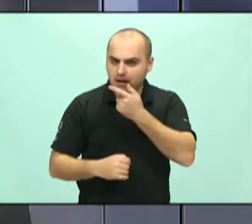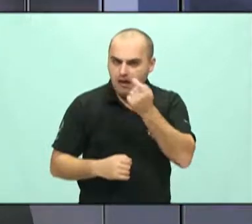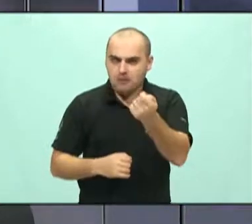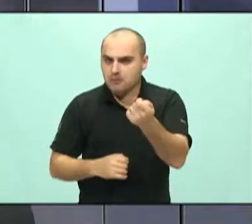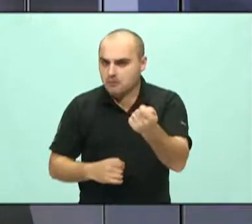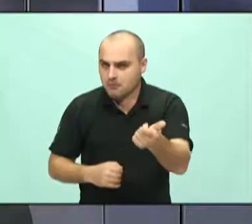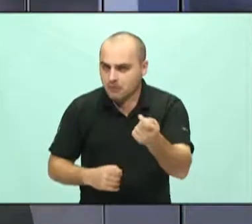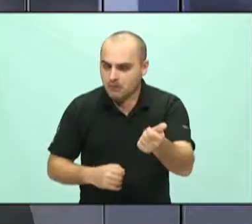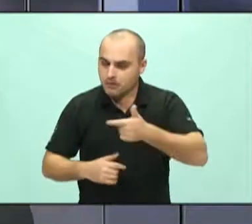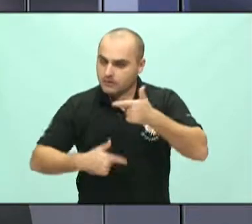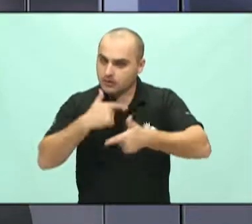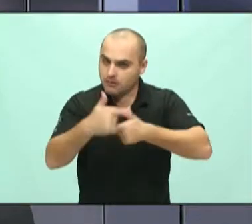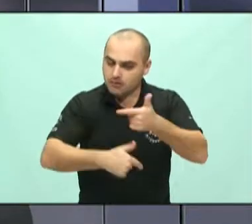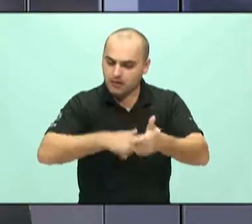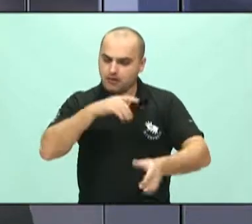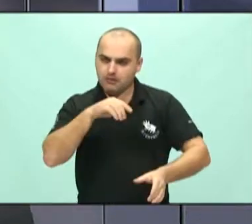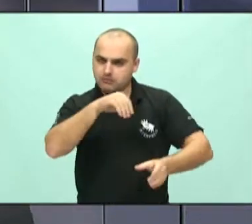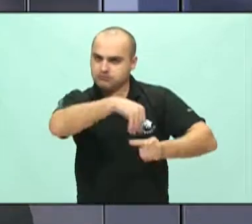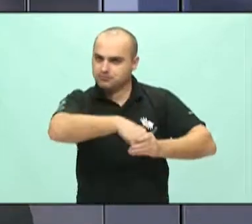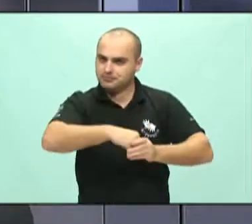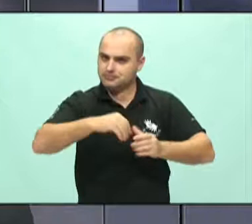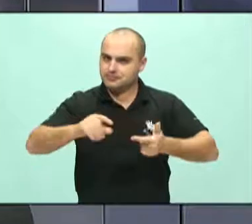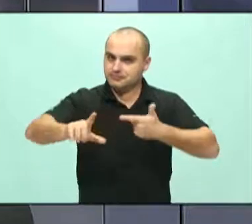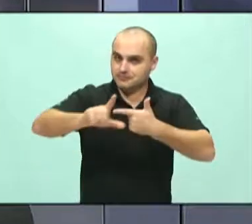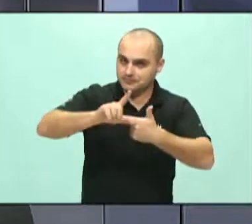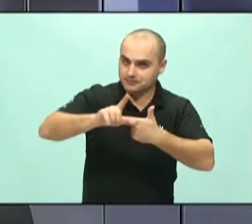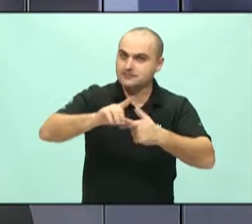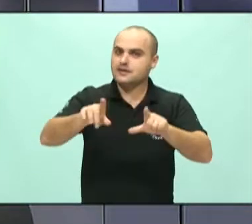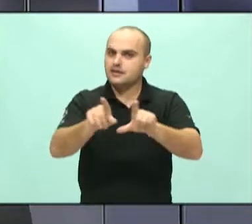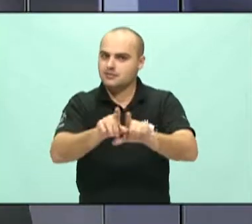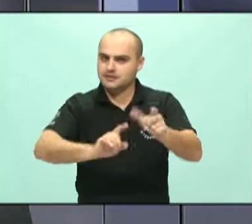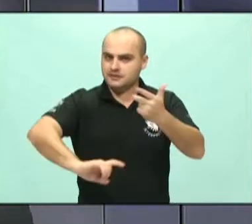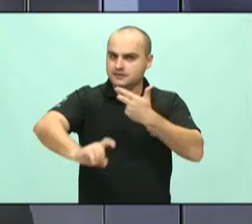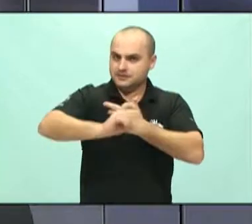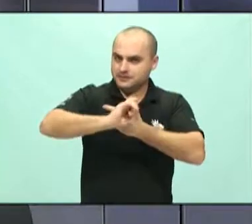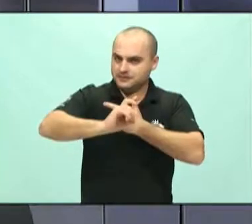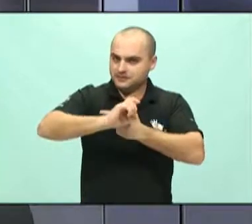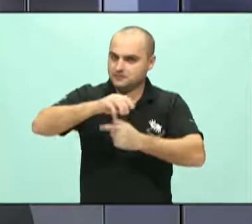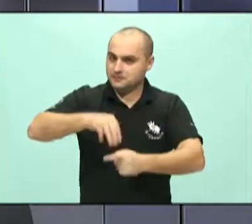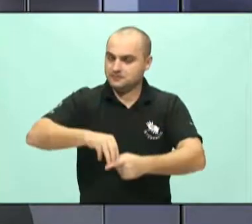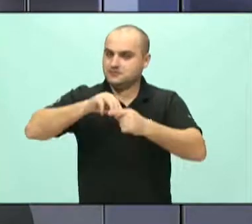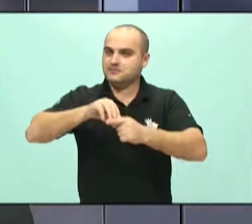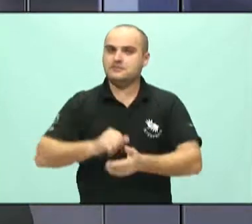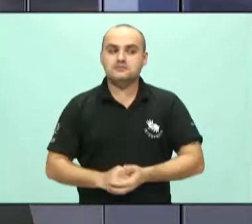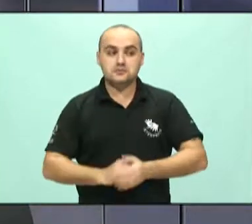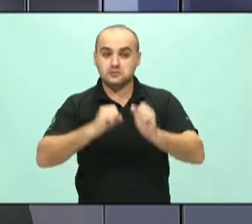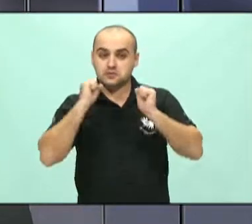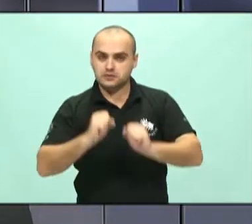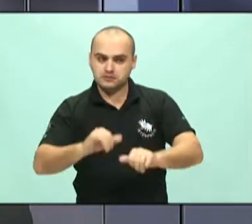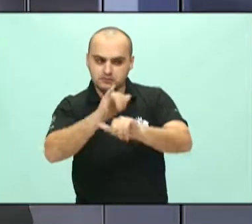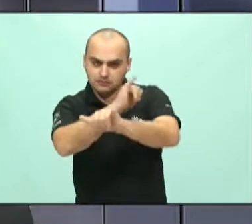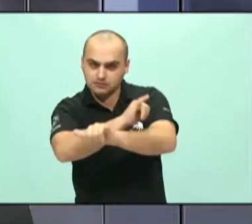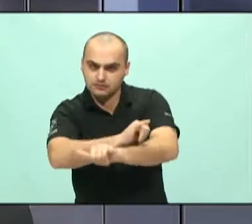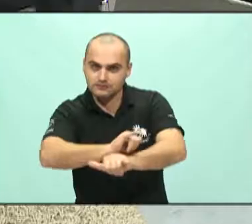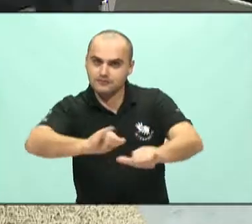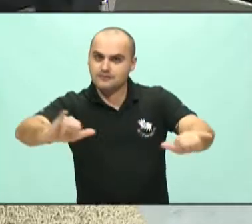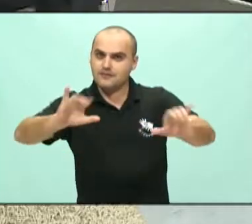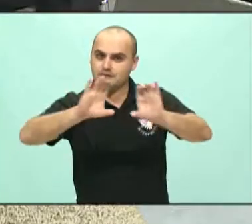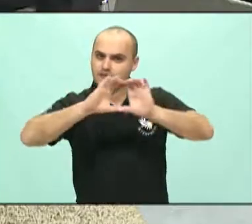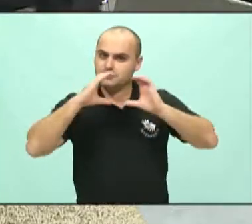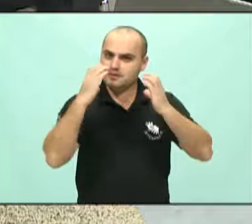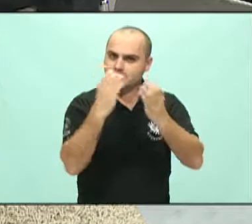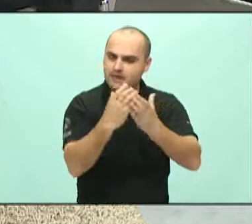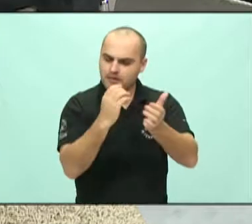trabalhos, tanto no Legislativo quanto no Executivo Municipal, podendo informar a comunidade e ter essa proximidade tão